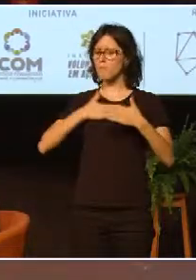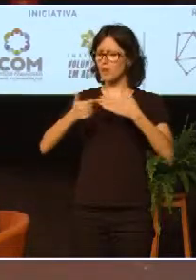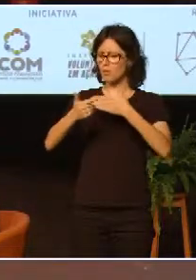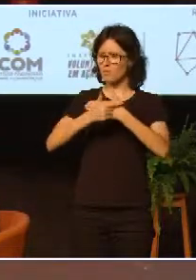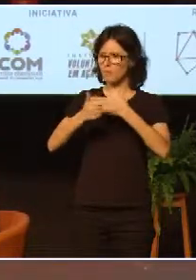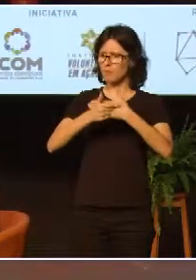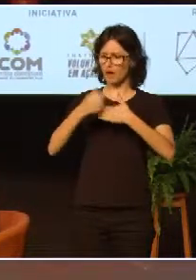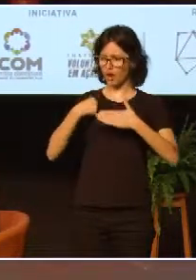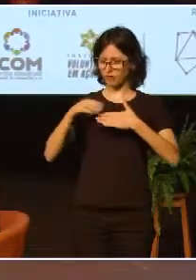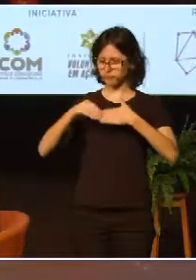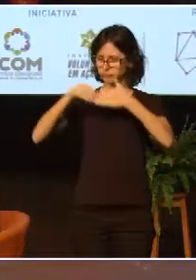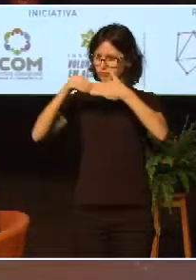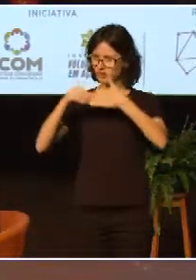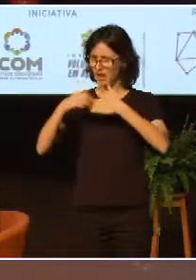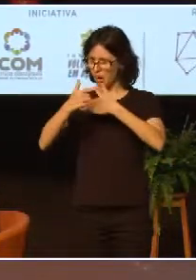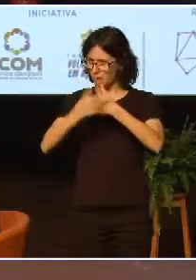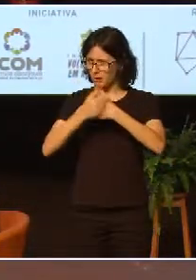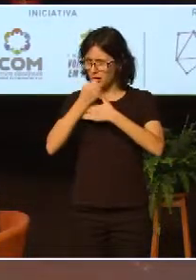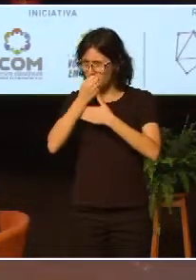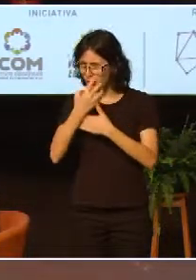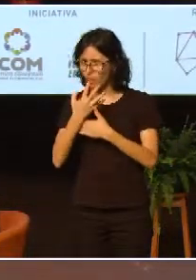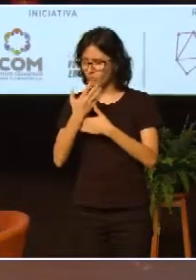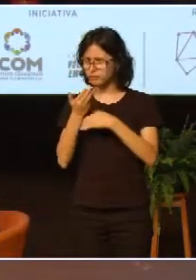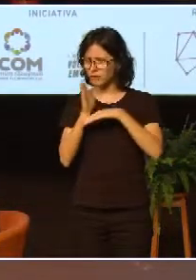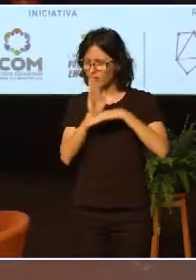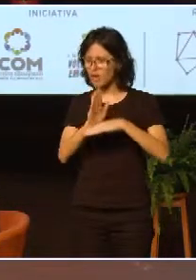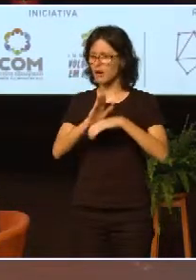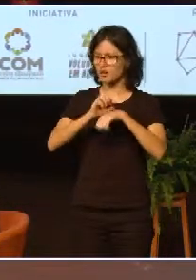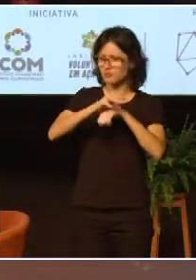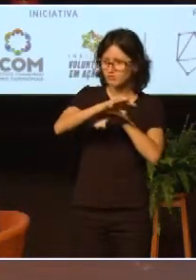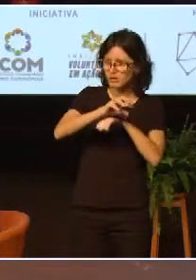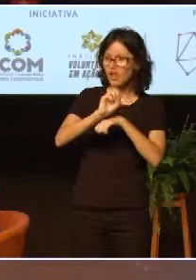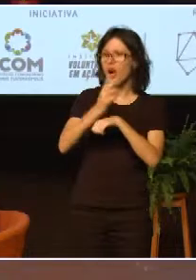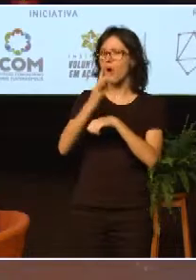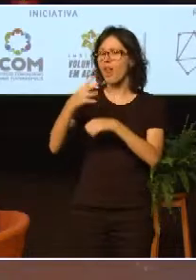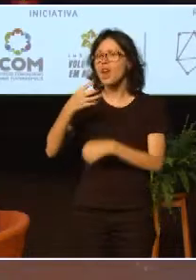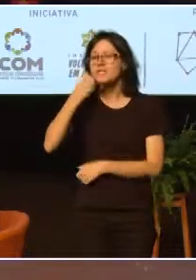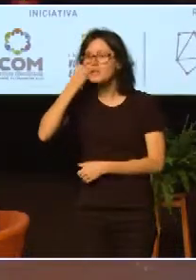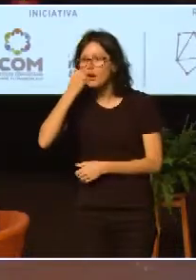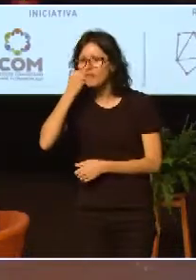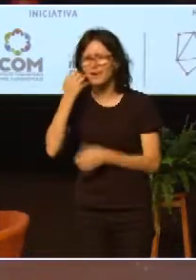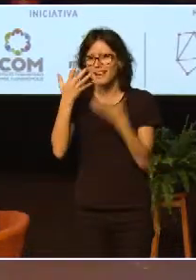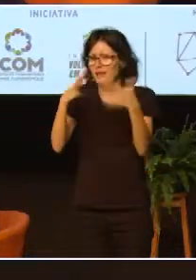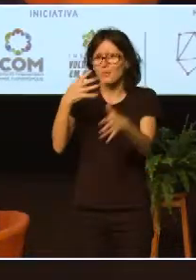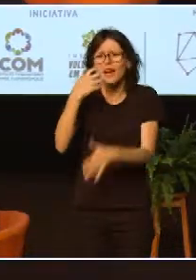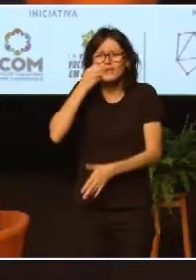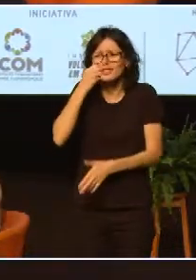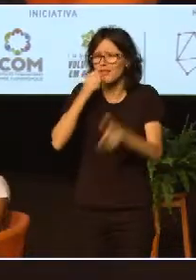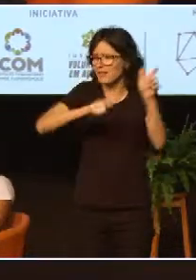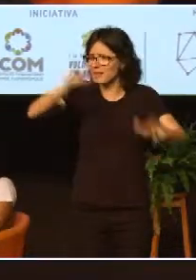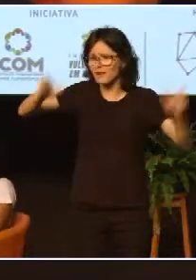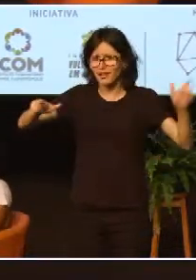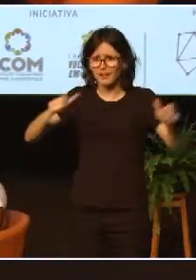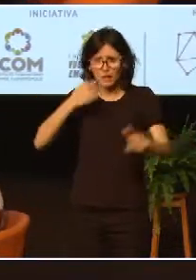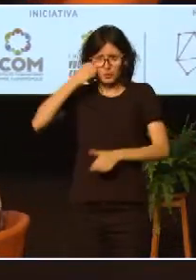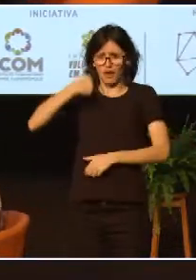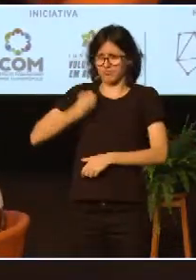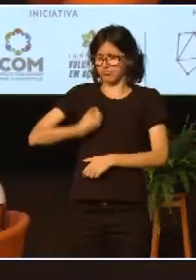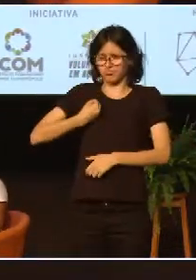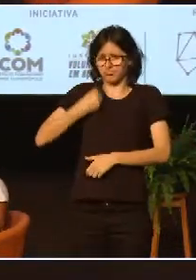sua liderança? É uma liderança que ela é servidora, ela é facilitadora, ou ela é salvadora? Eu não quero salvar ninguém, cara. Eu mal estou me